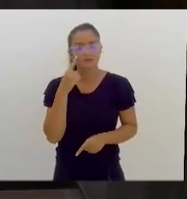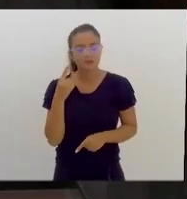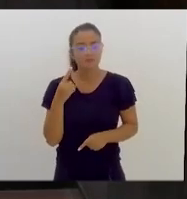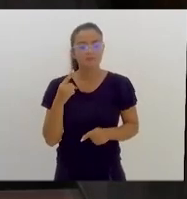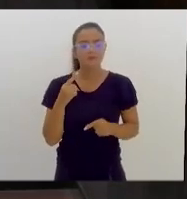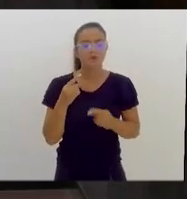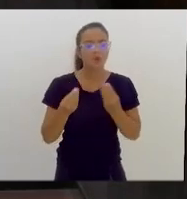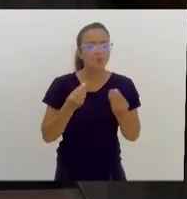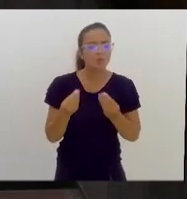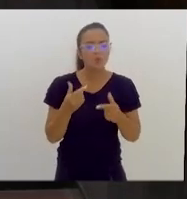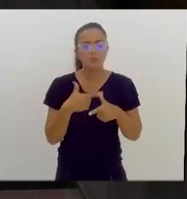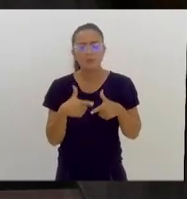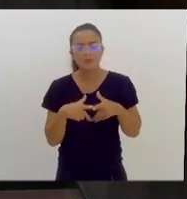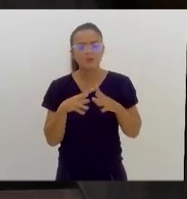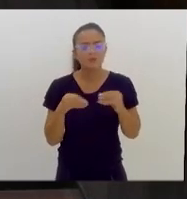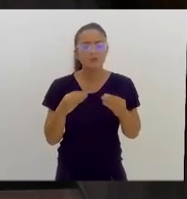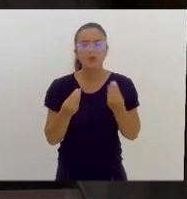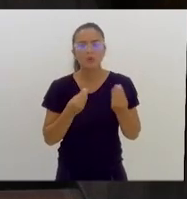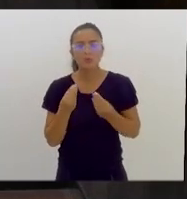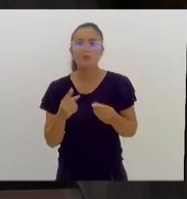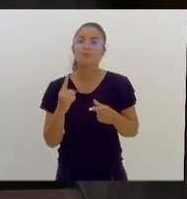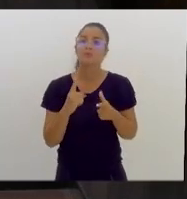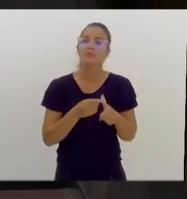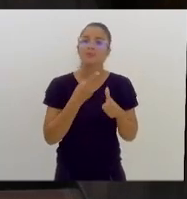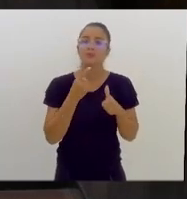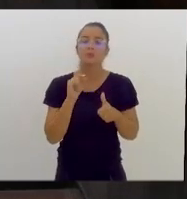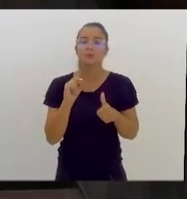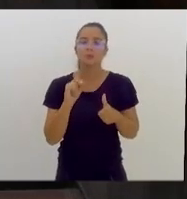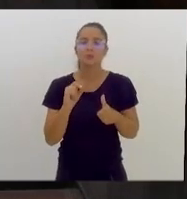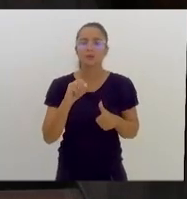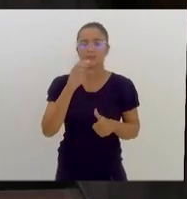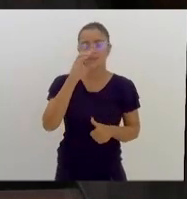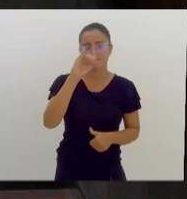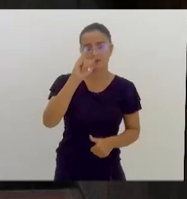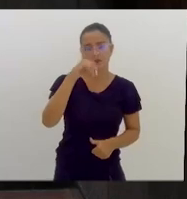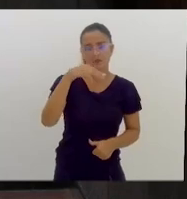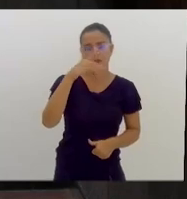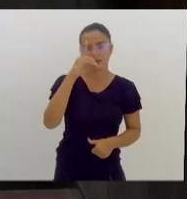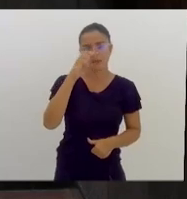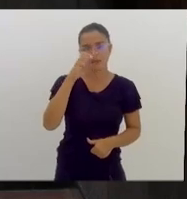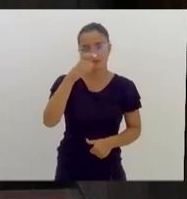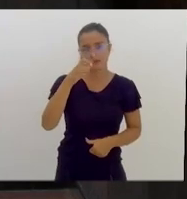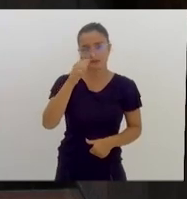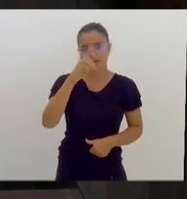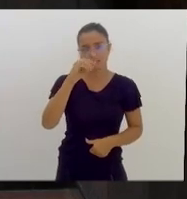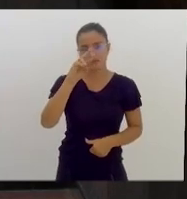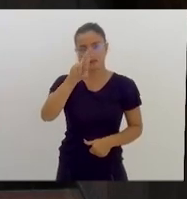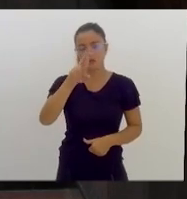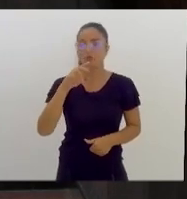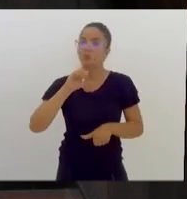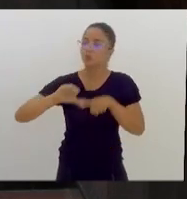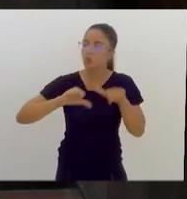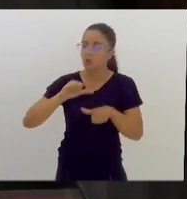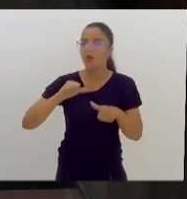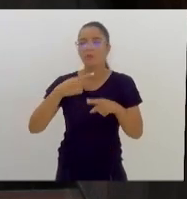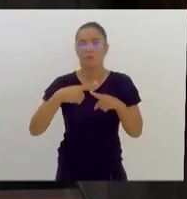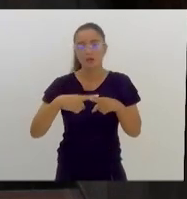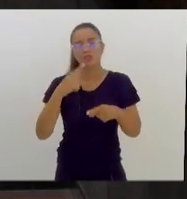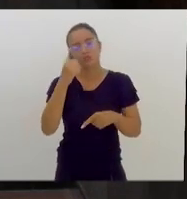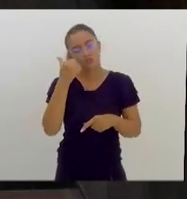primeira delas é a troca do indexador, o que faz com que o déficit nominal objetivo caia pela